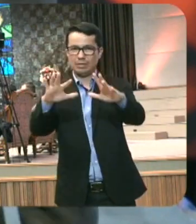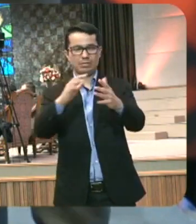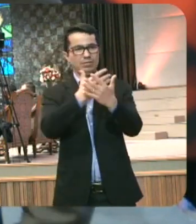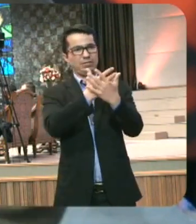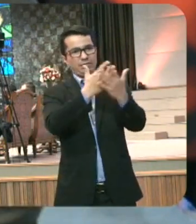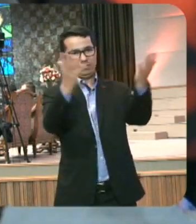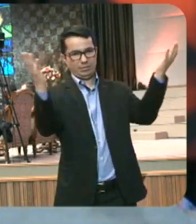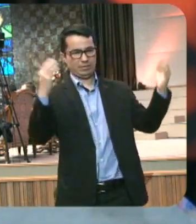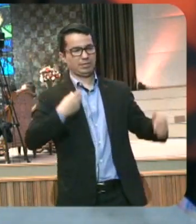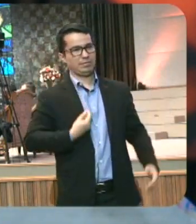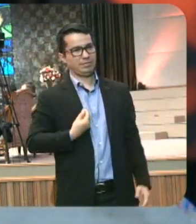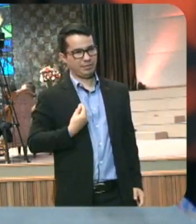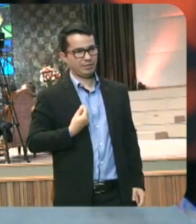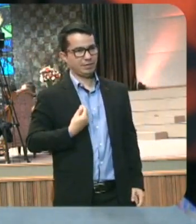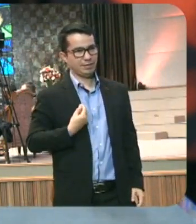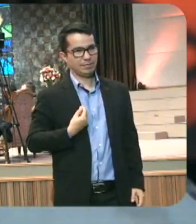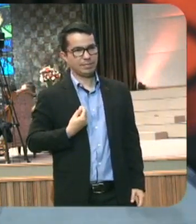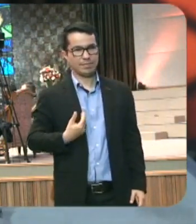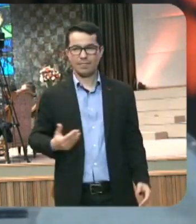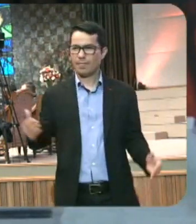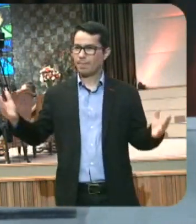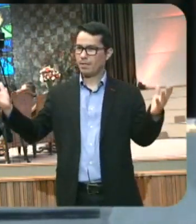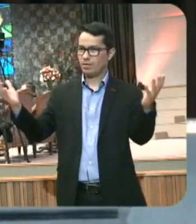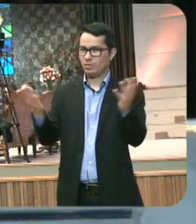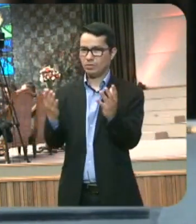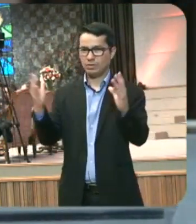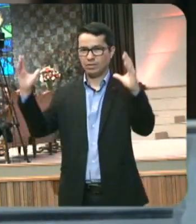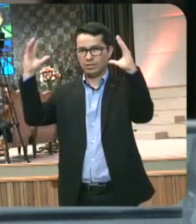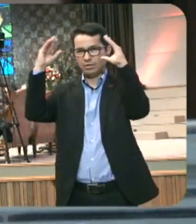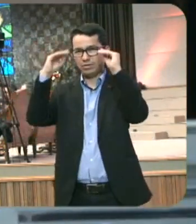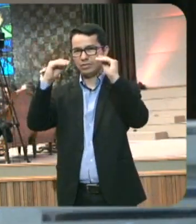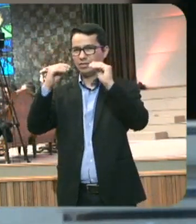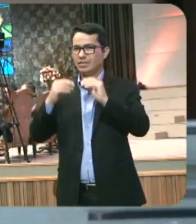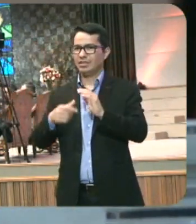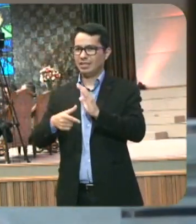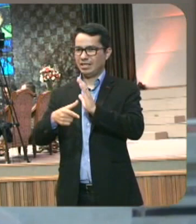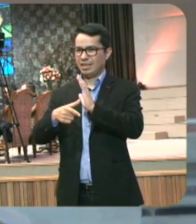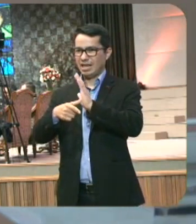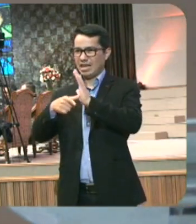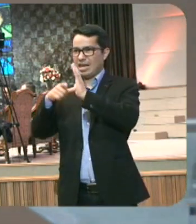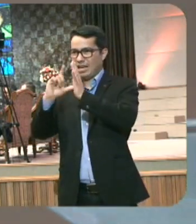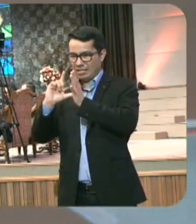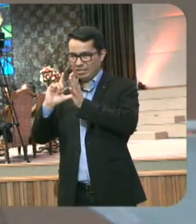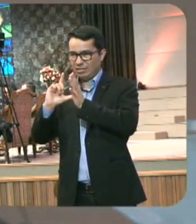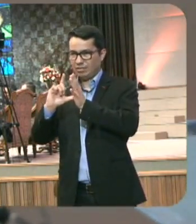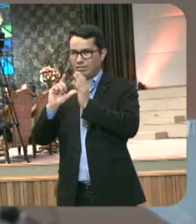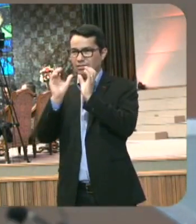ceia do Senhor, eu queria desafiar você a olhar para o teu coração.